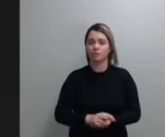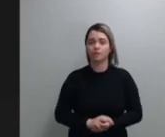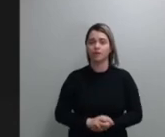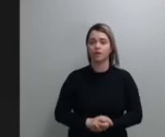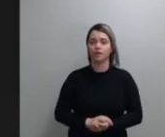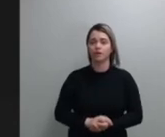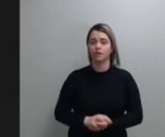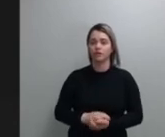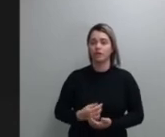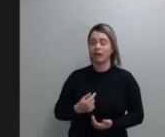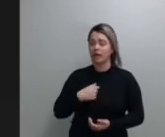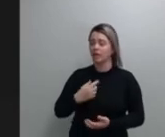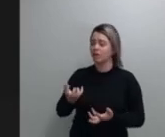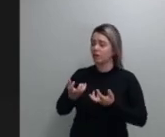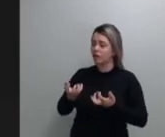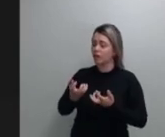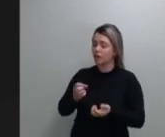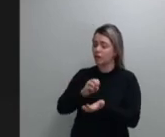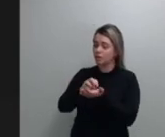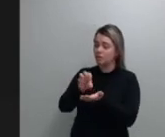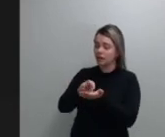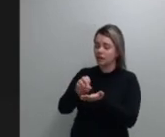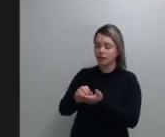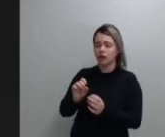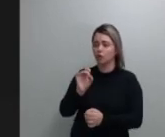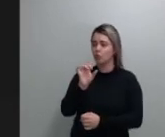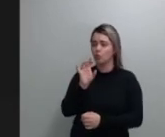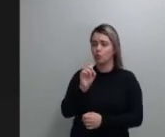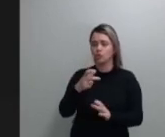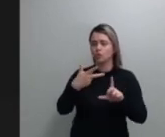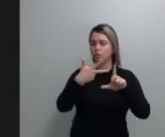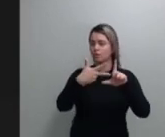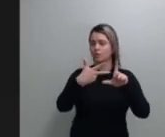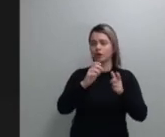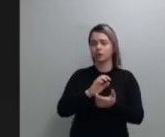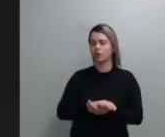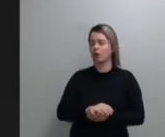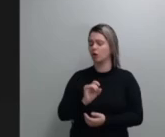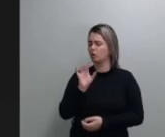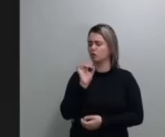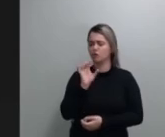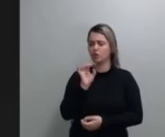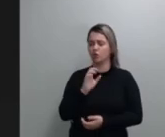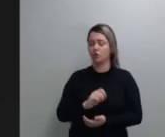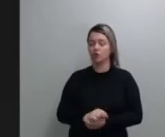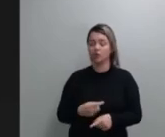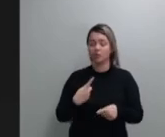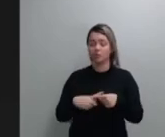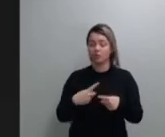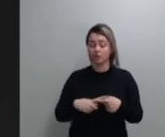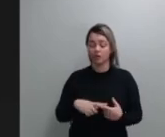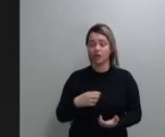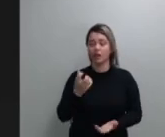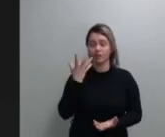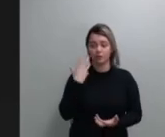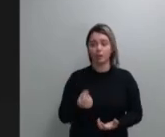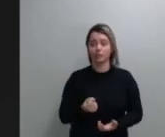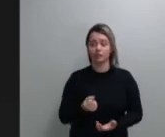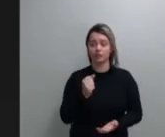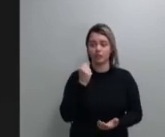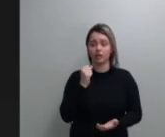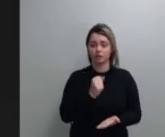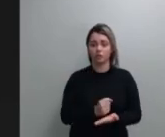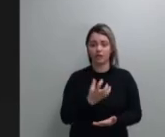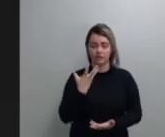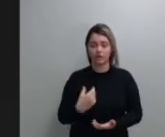para o presencial para telepresencial só isso ele foi ele foi aprovado no no no virtual que eu